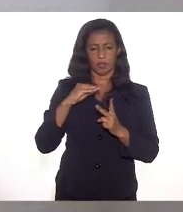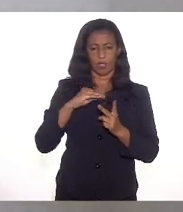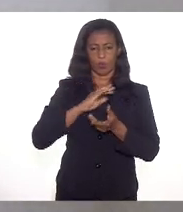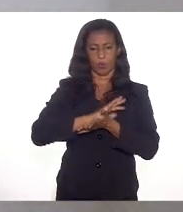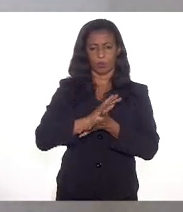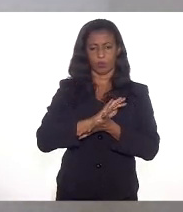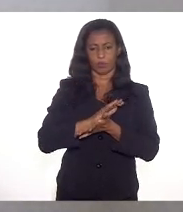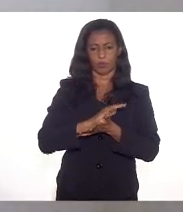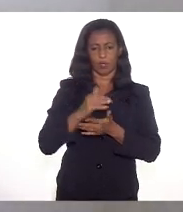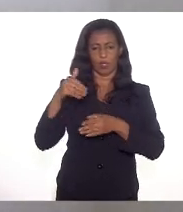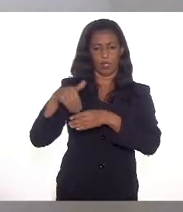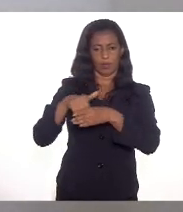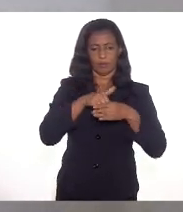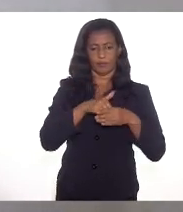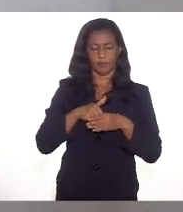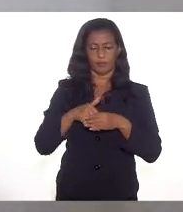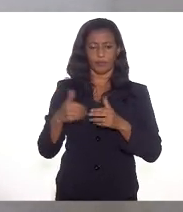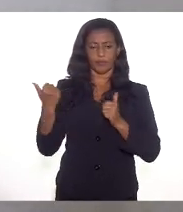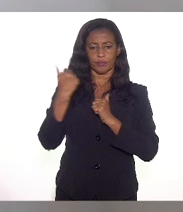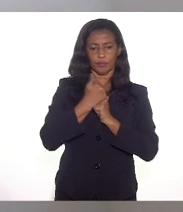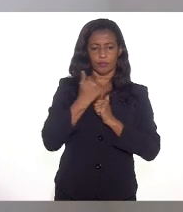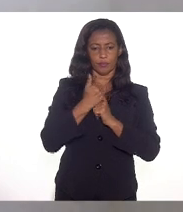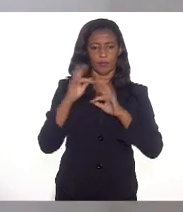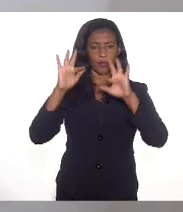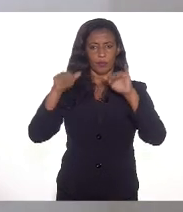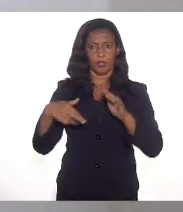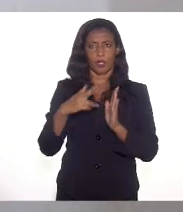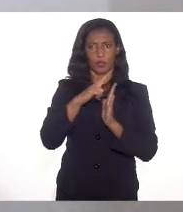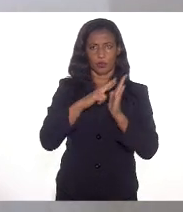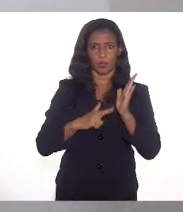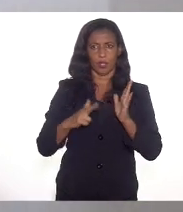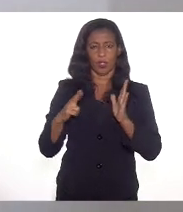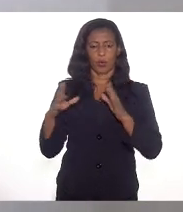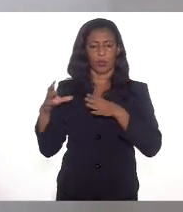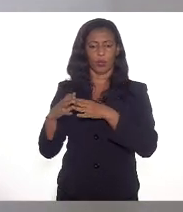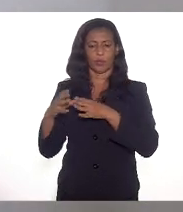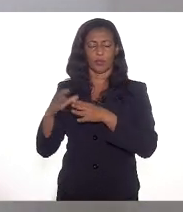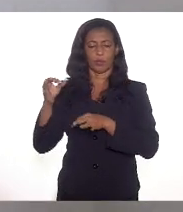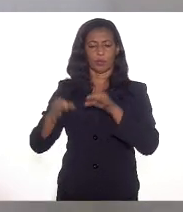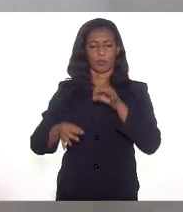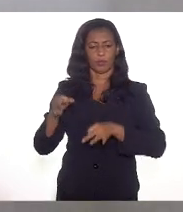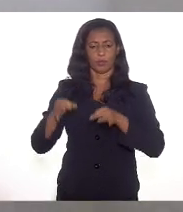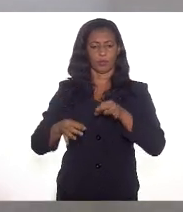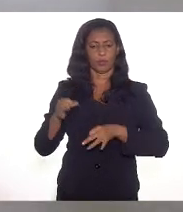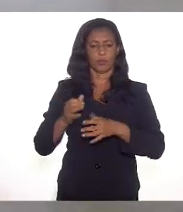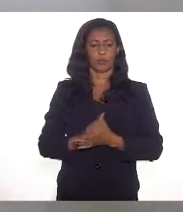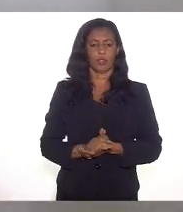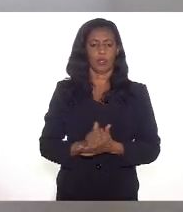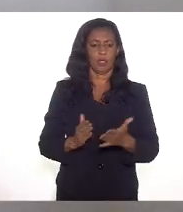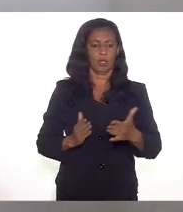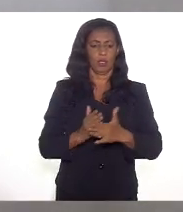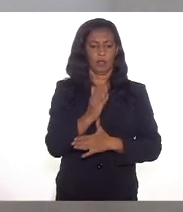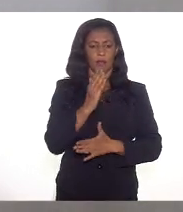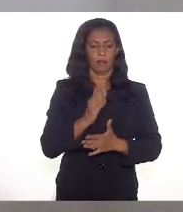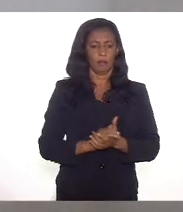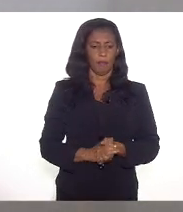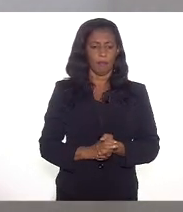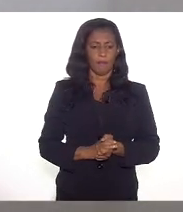Então, em votação, o substitutivo, com forma final de redação, a Comissão de Constituição e Justiça, os senhores que aprovam, permaneça como estão aprovados,